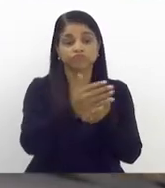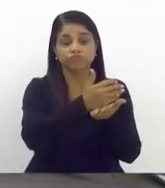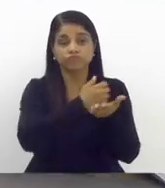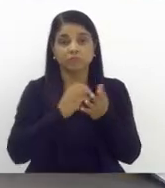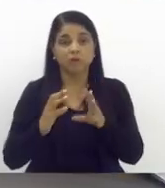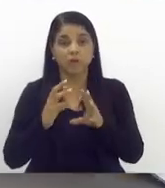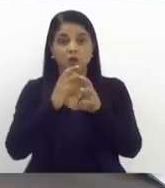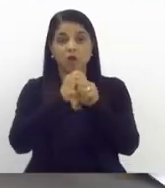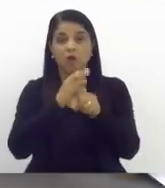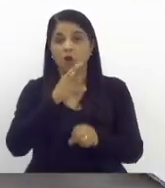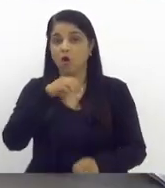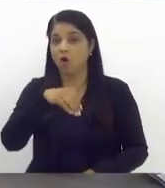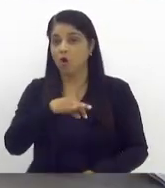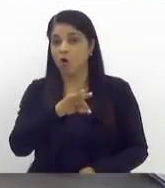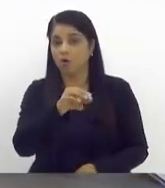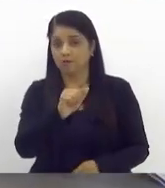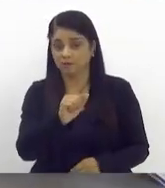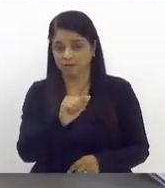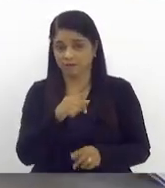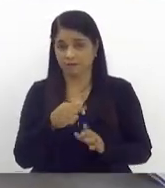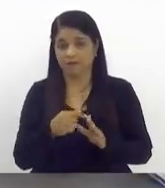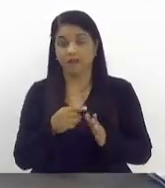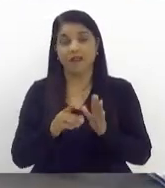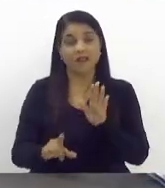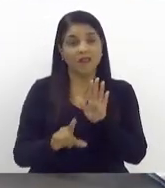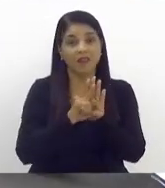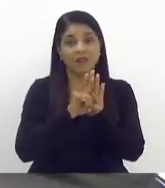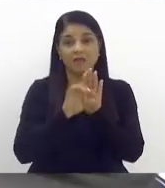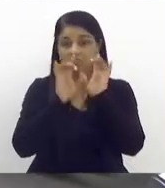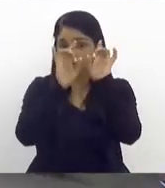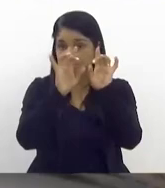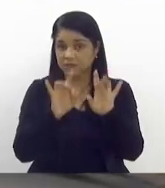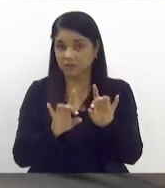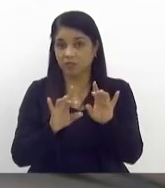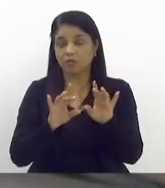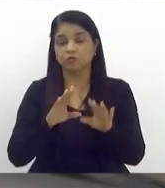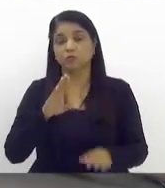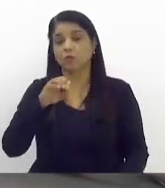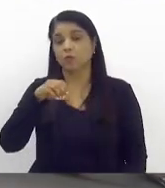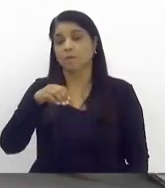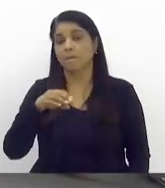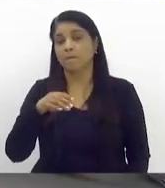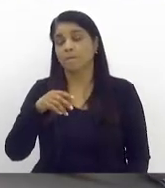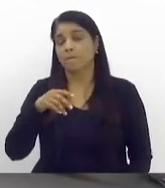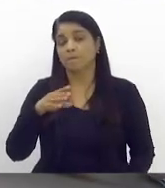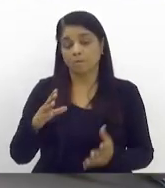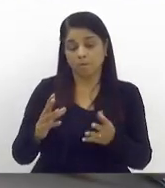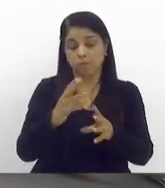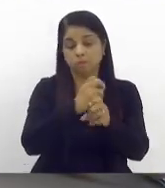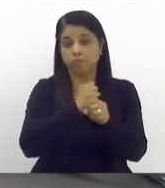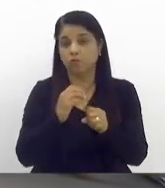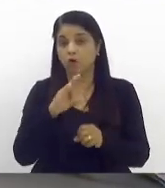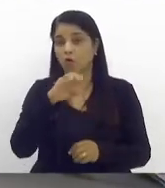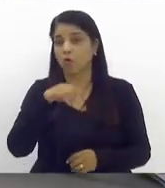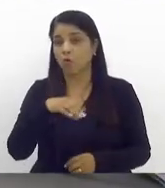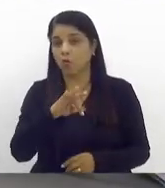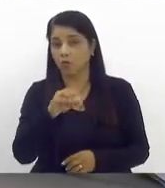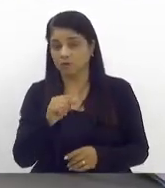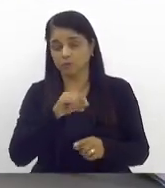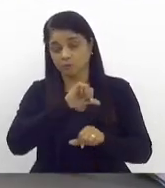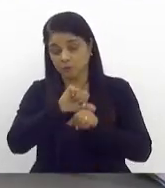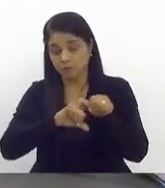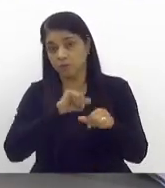lei específica. Nossa, do ano passado, sobre prestação de contas, também teria que ser alterado. E